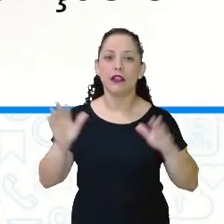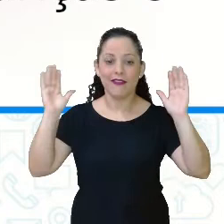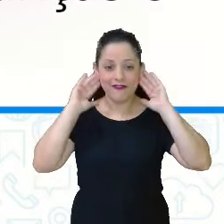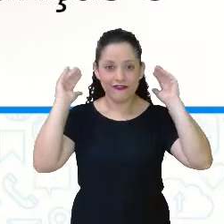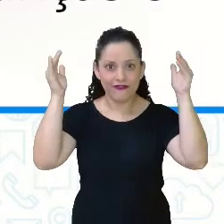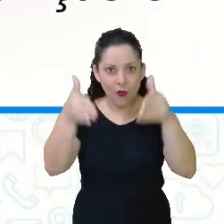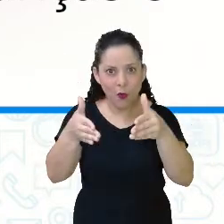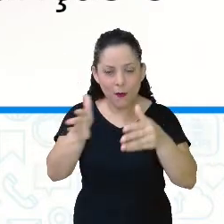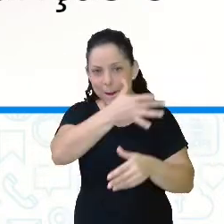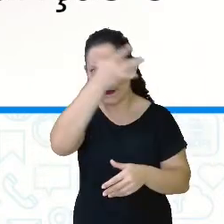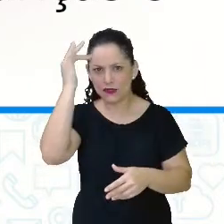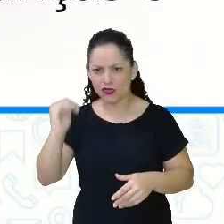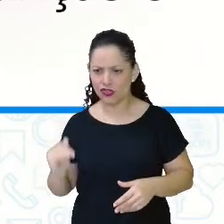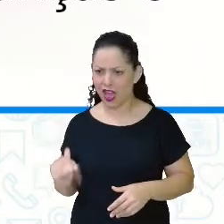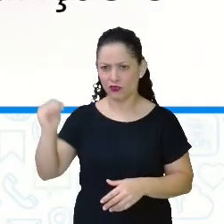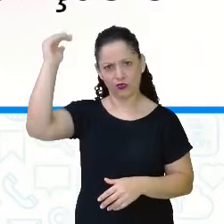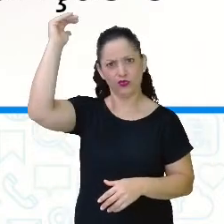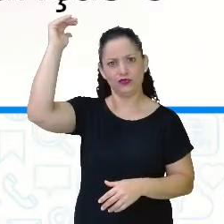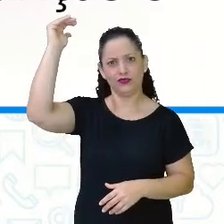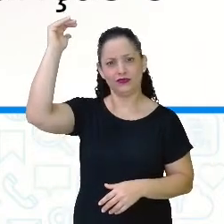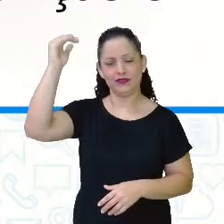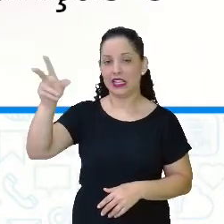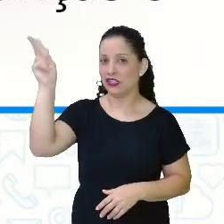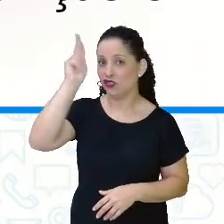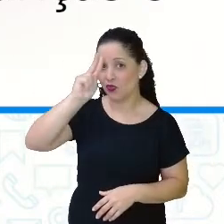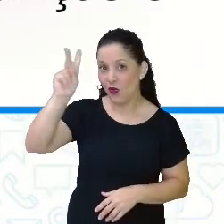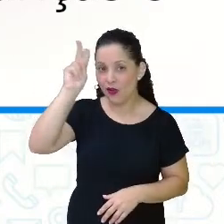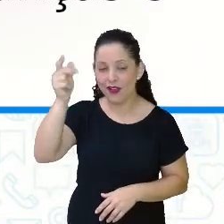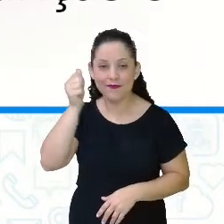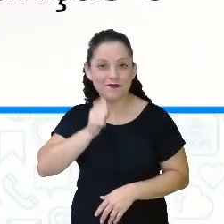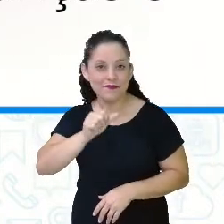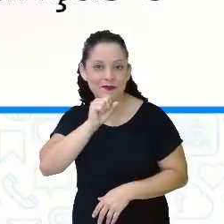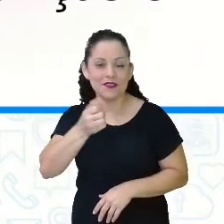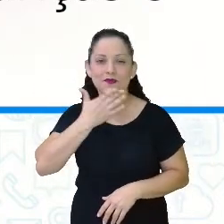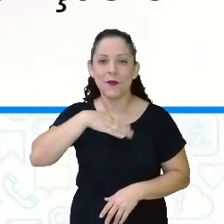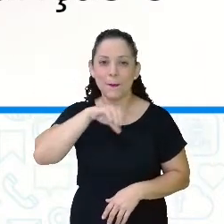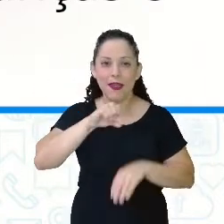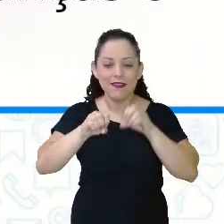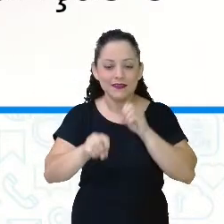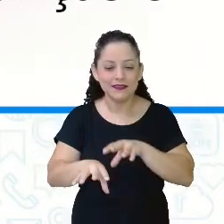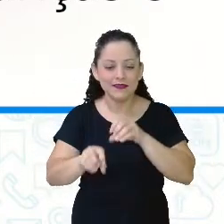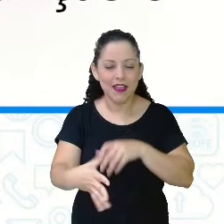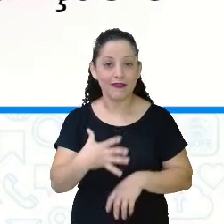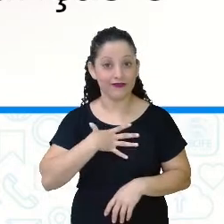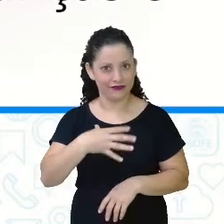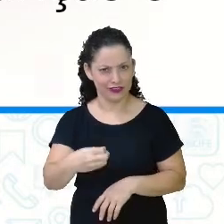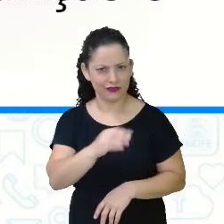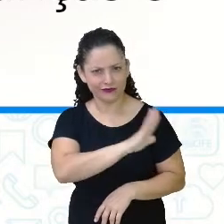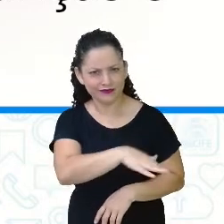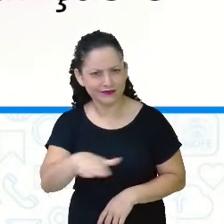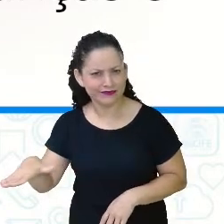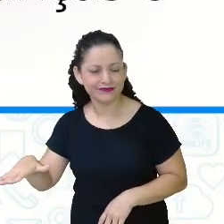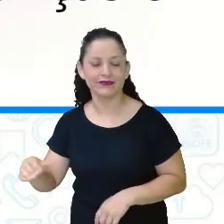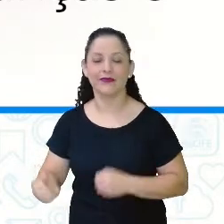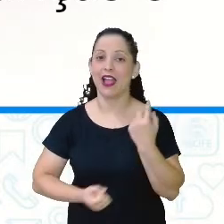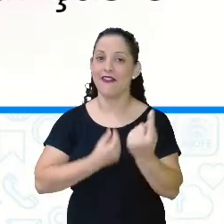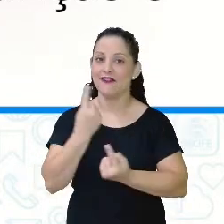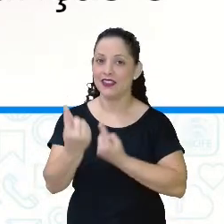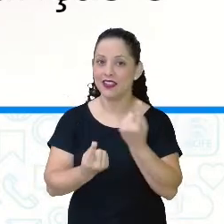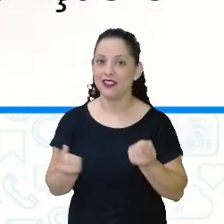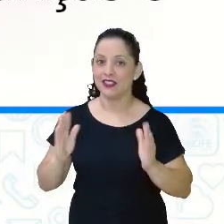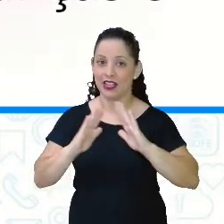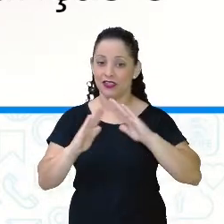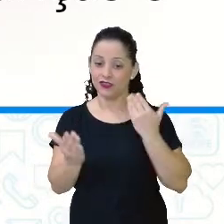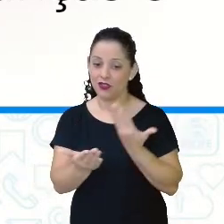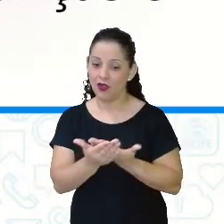os adultos. Então, essas historinhas que os seus pais contaram para vocês quando vocês eram menores, que às vezes na escola tem aquela